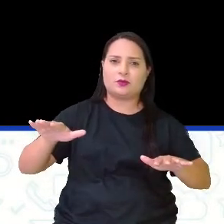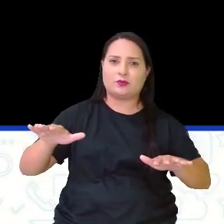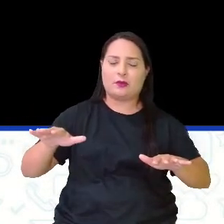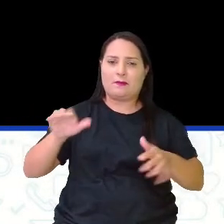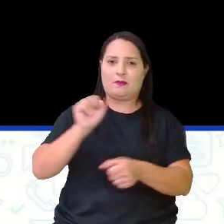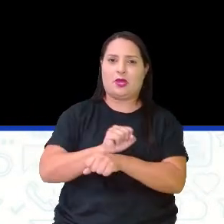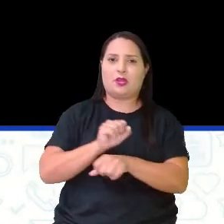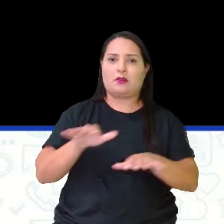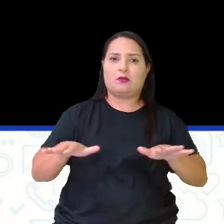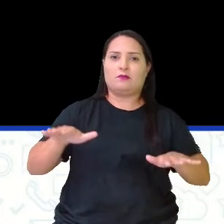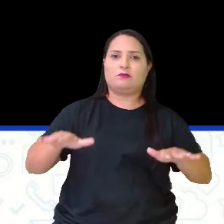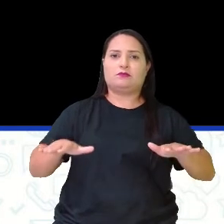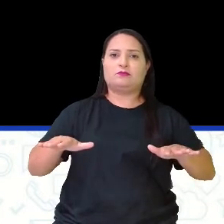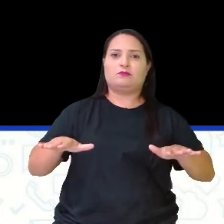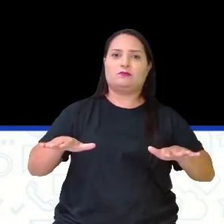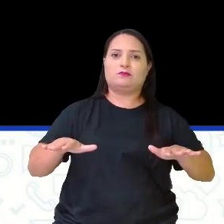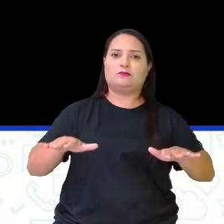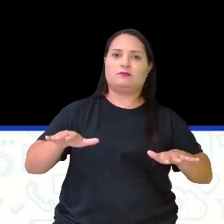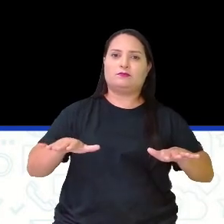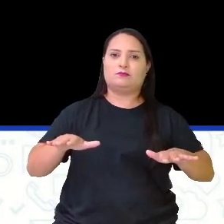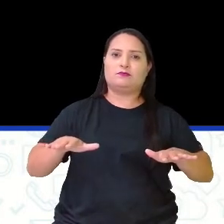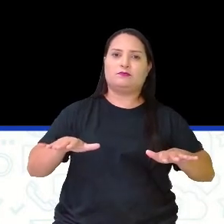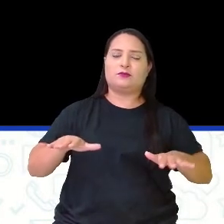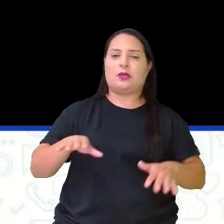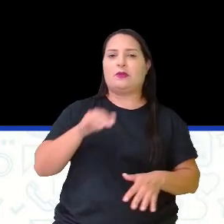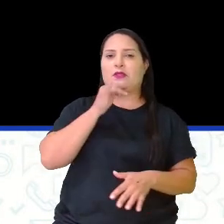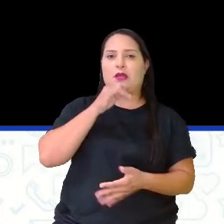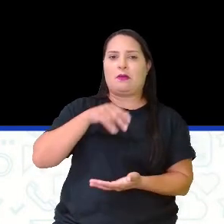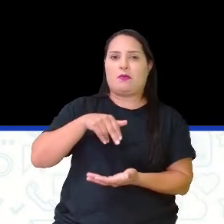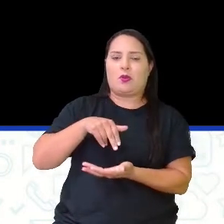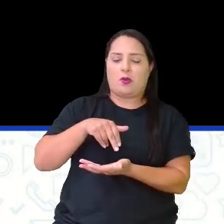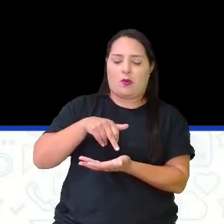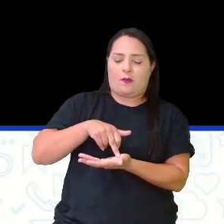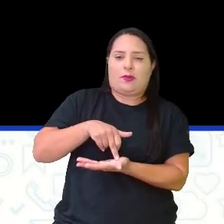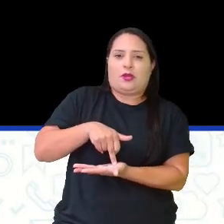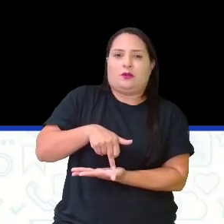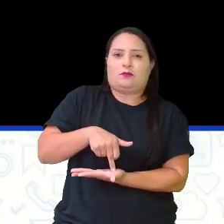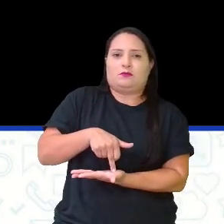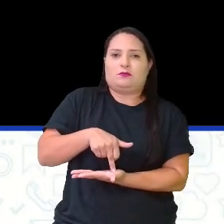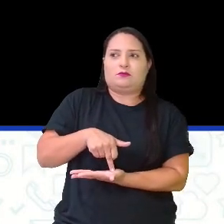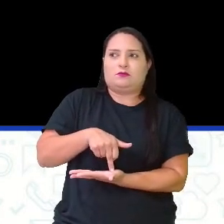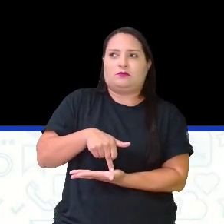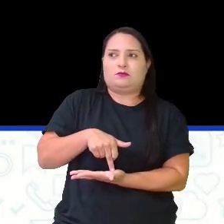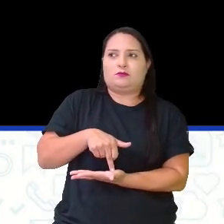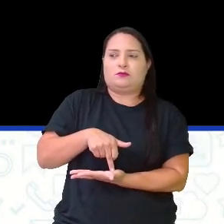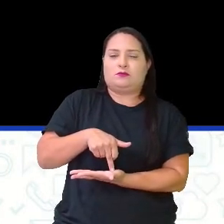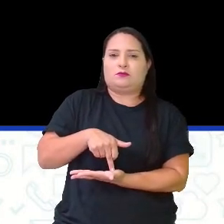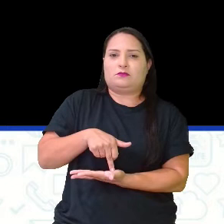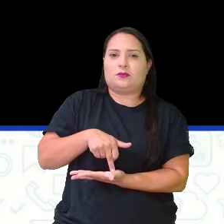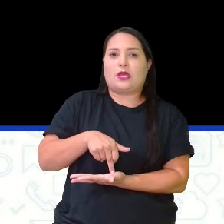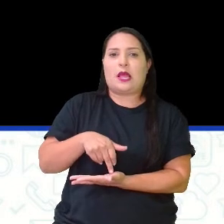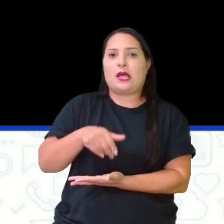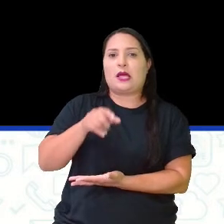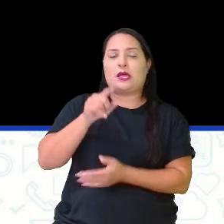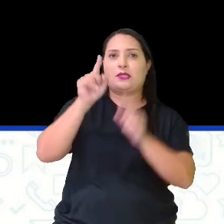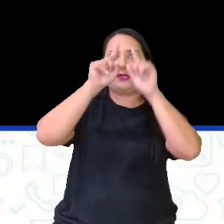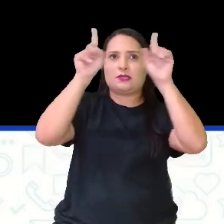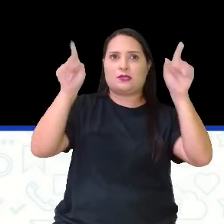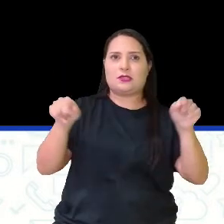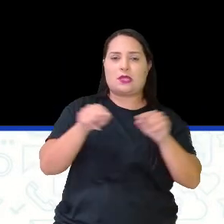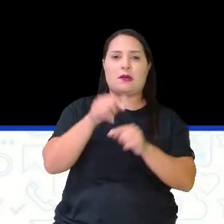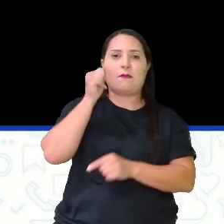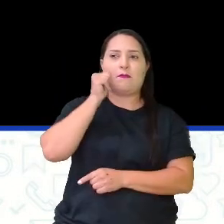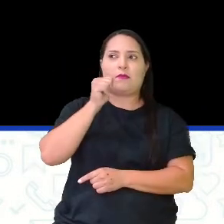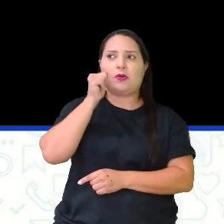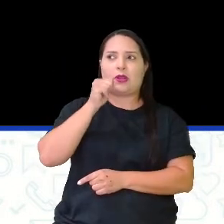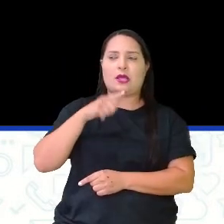mexer. Como, por exemplo, aí, ficar em um pé só. Tem uma imagem na tela para vocês, né, de uma mulher que está com uma